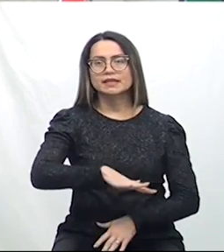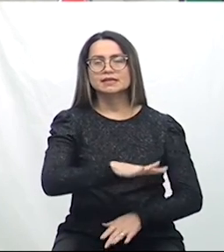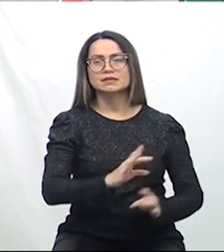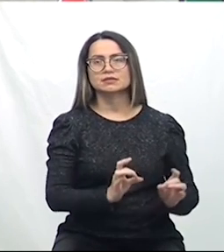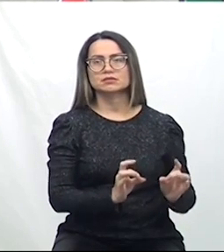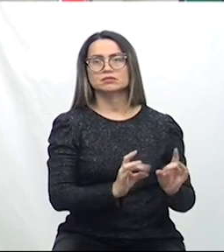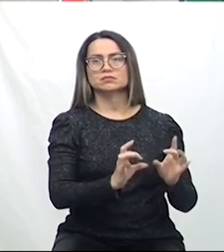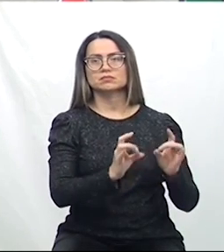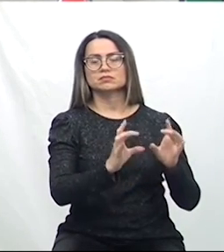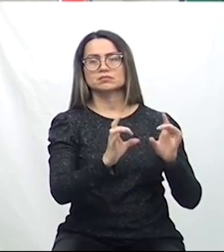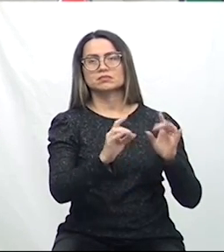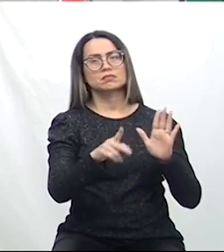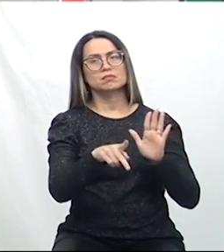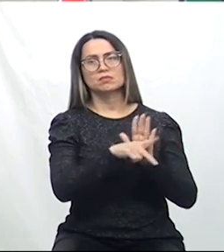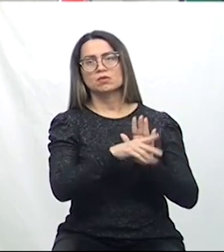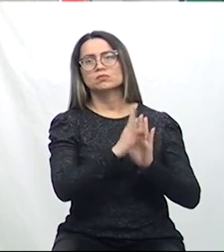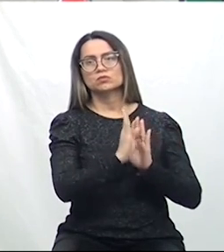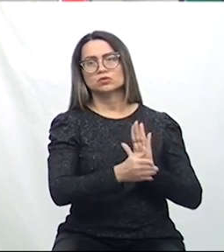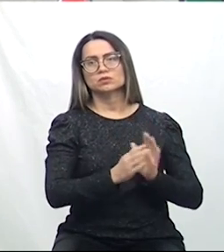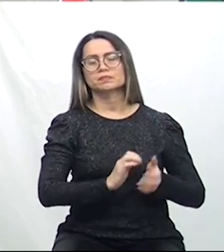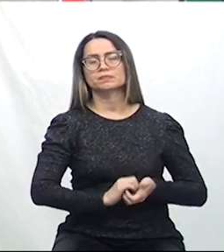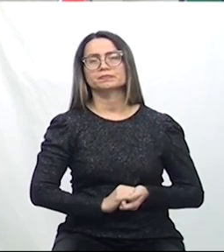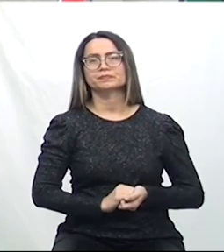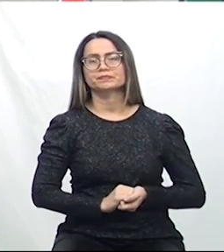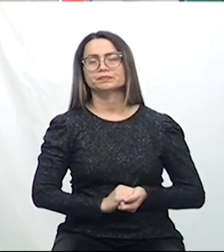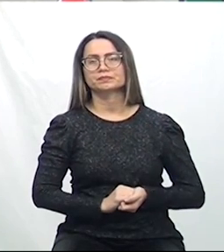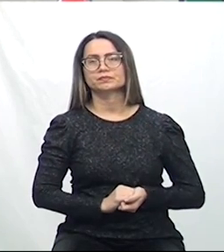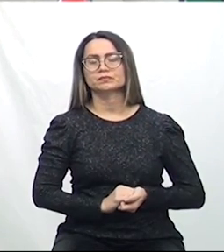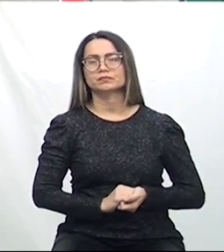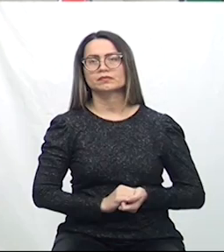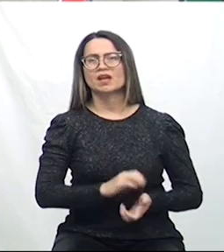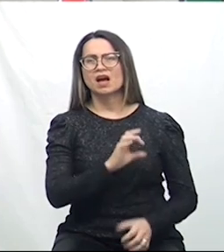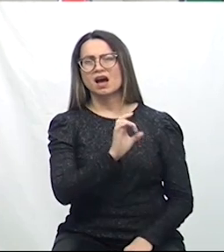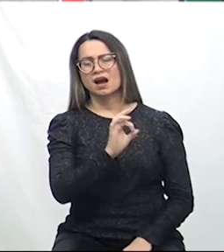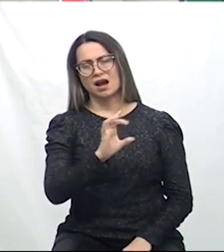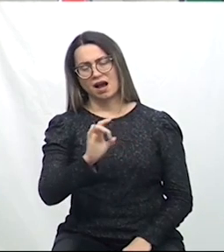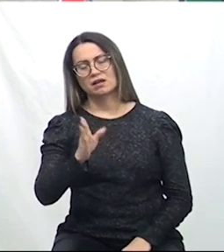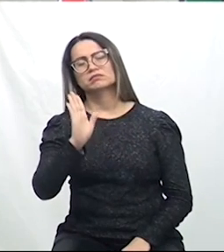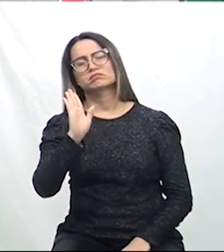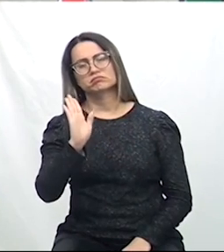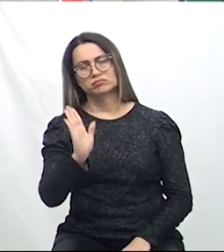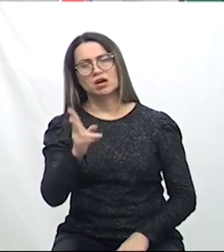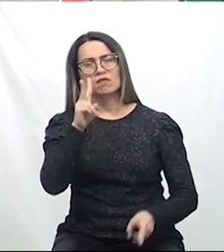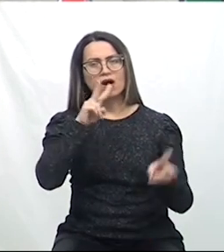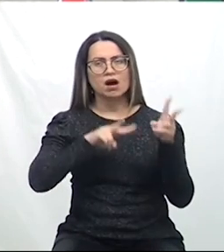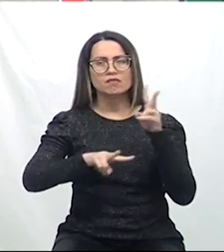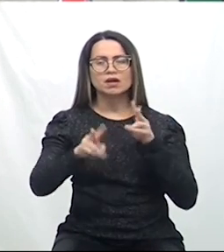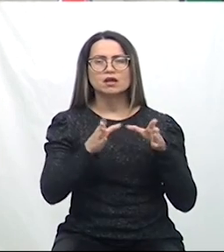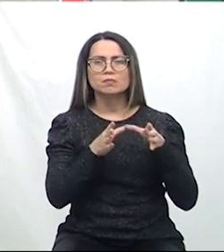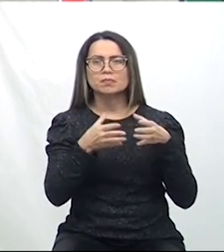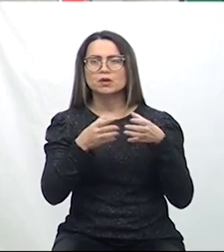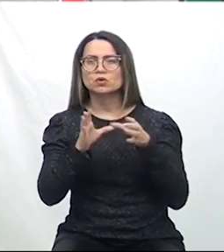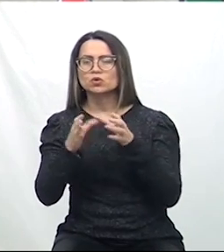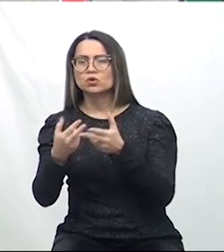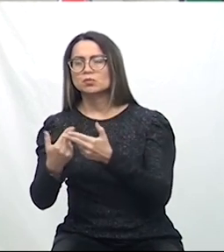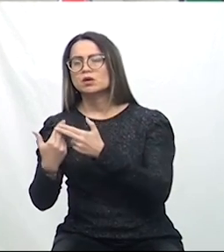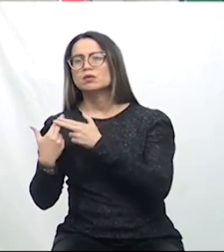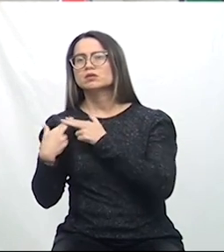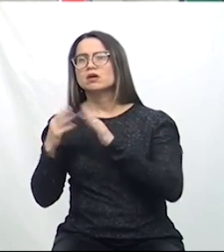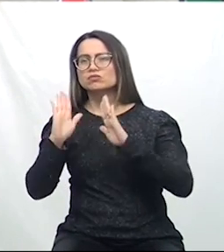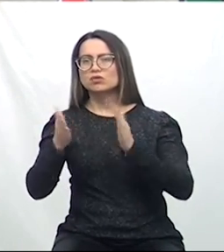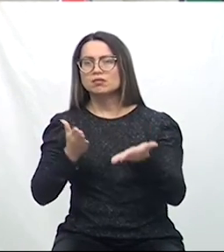e dão outras providências. Todos foram apreciados pelas comissões permanentes e aprovados por